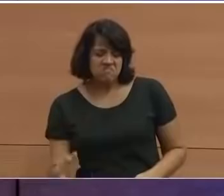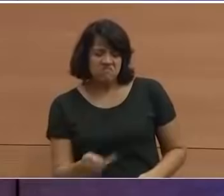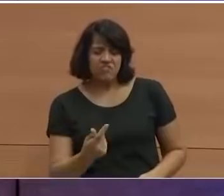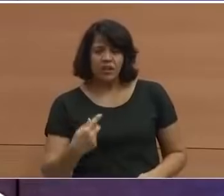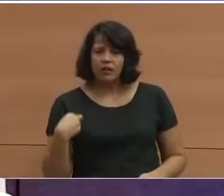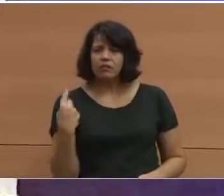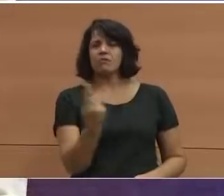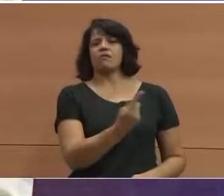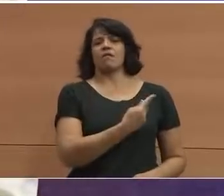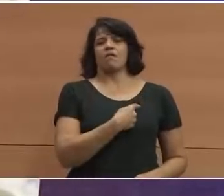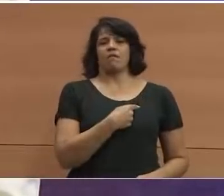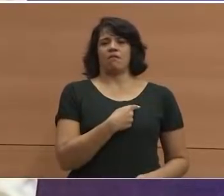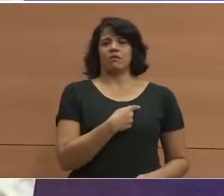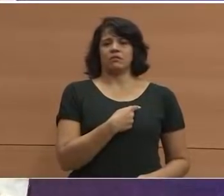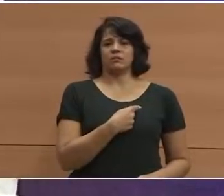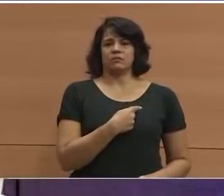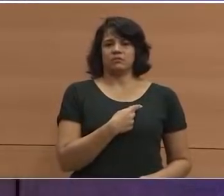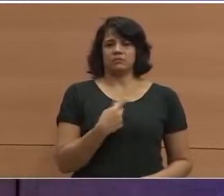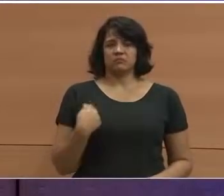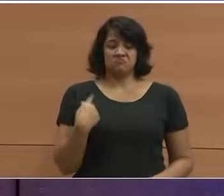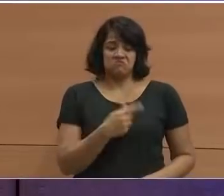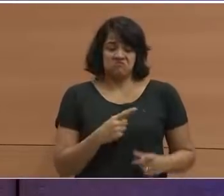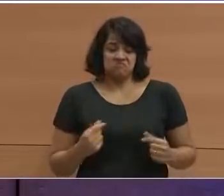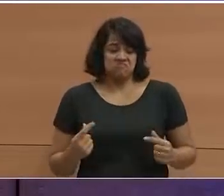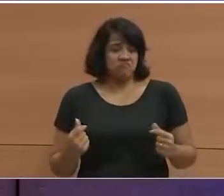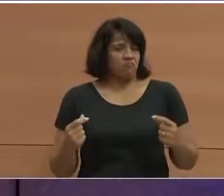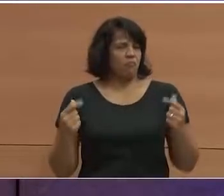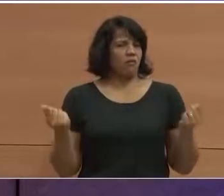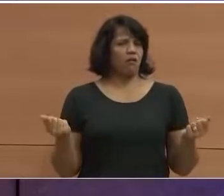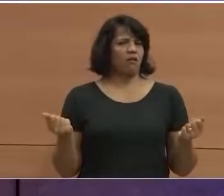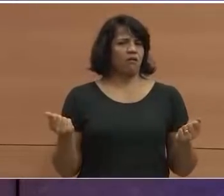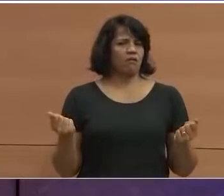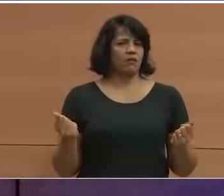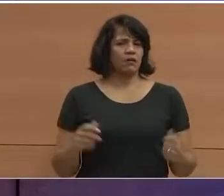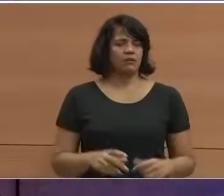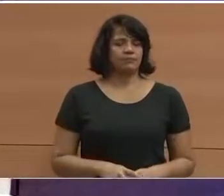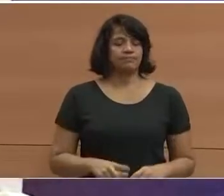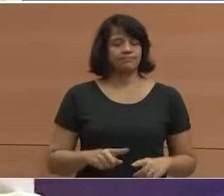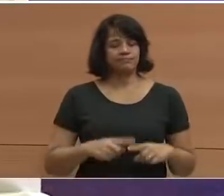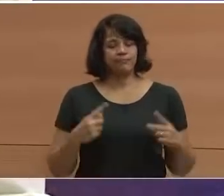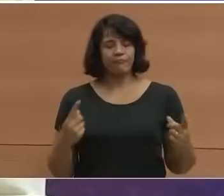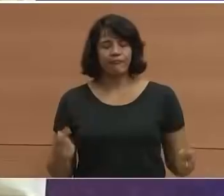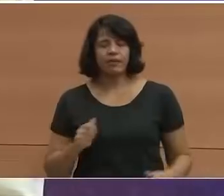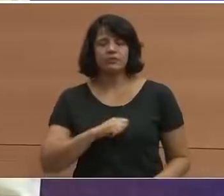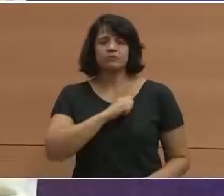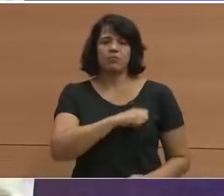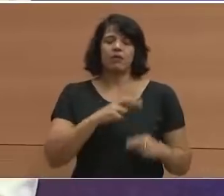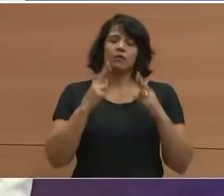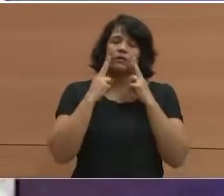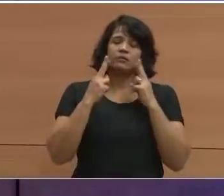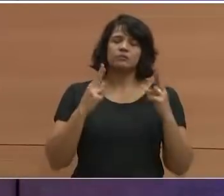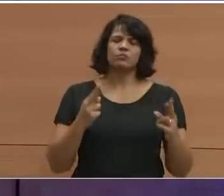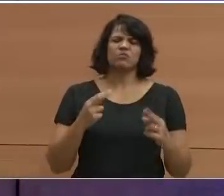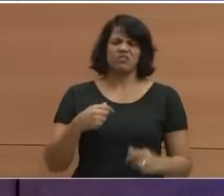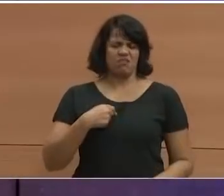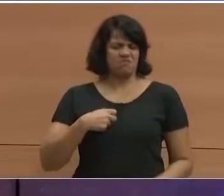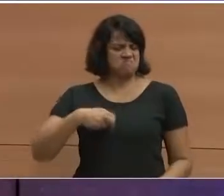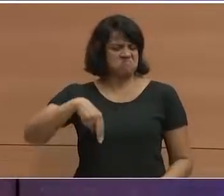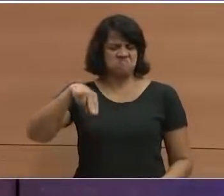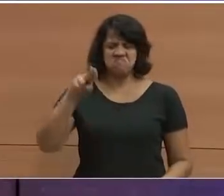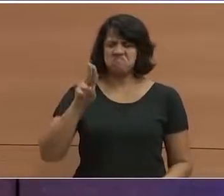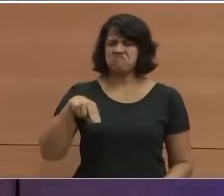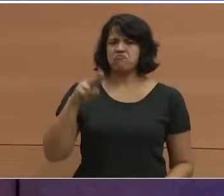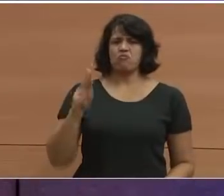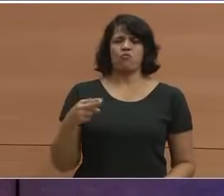que eu nunca me fiz pesado a vocês. Mas eu poderia me fazer. Eu, aquele